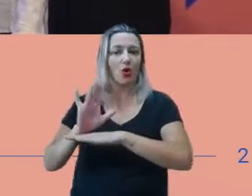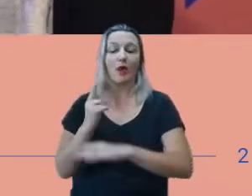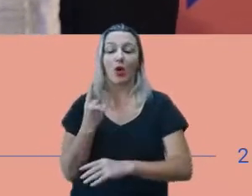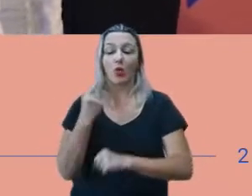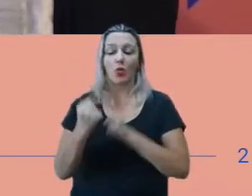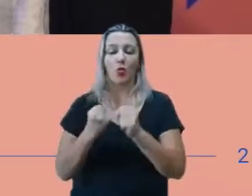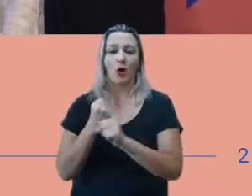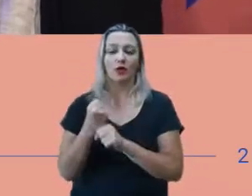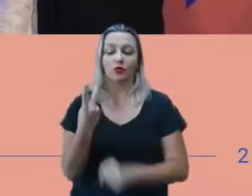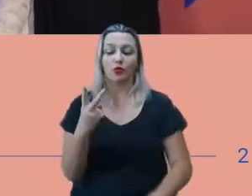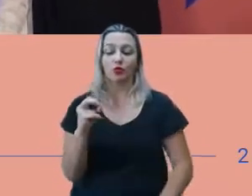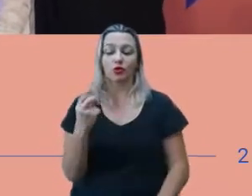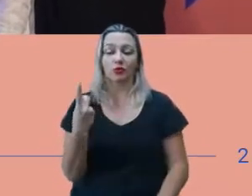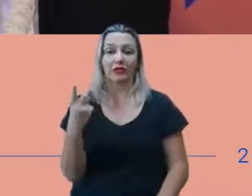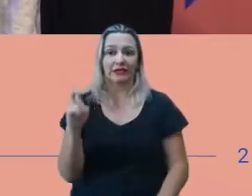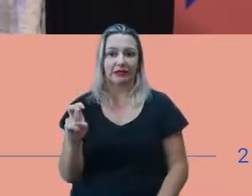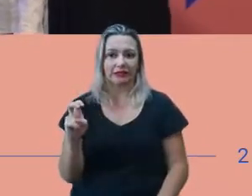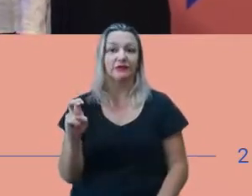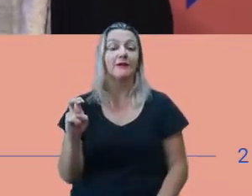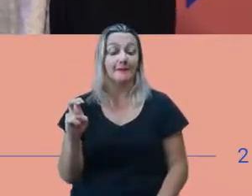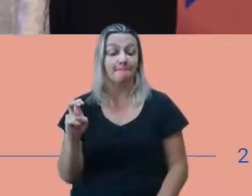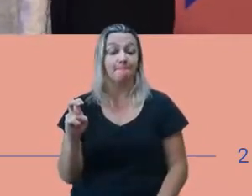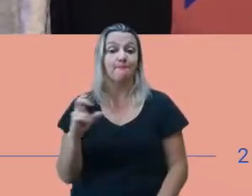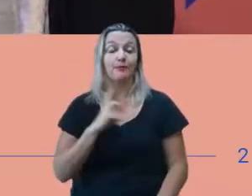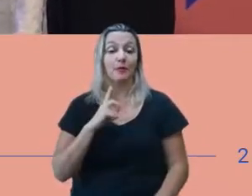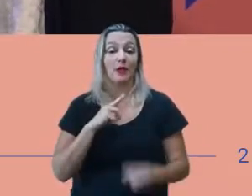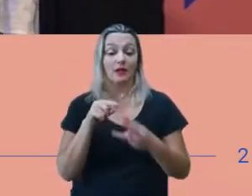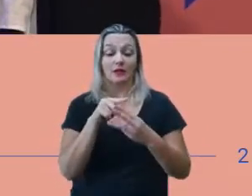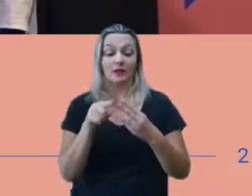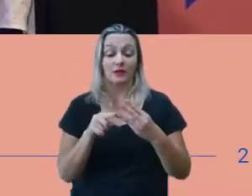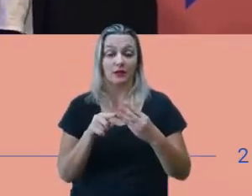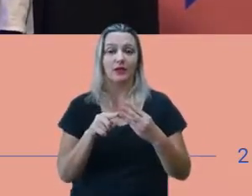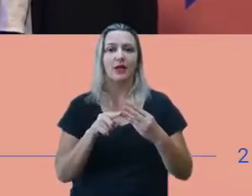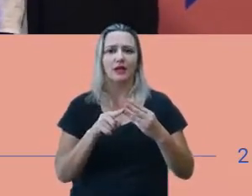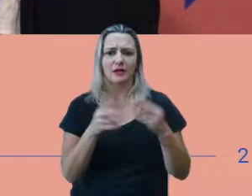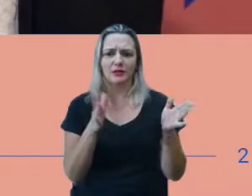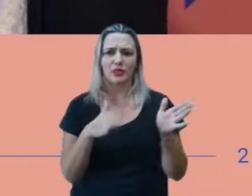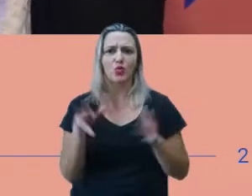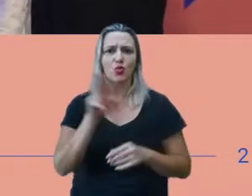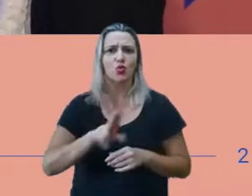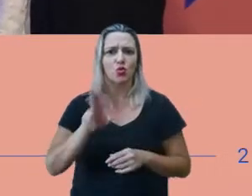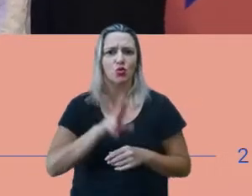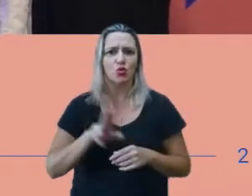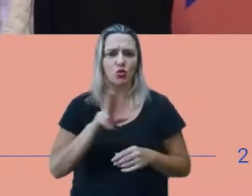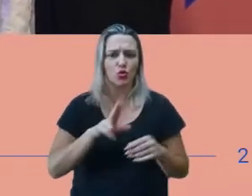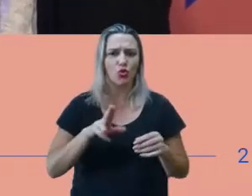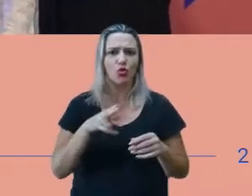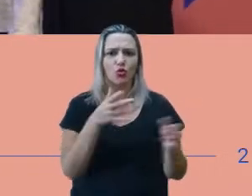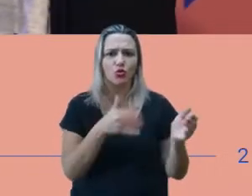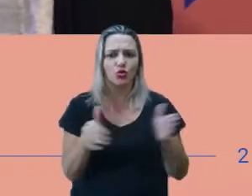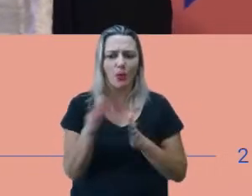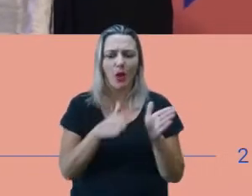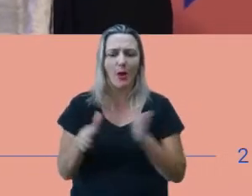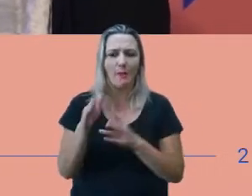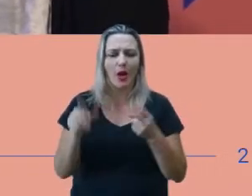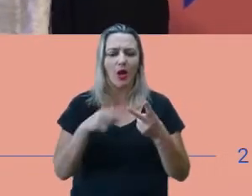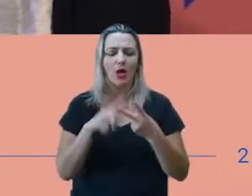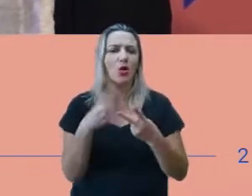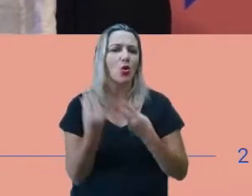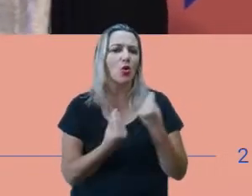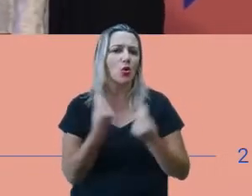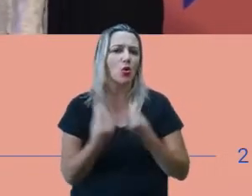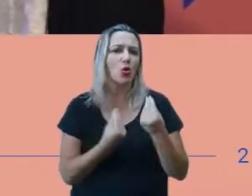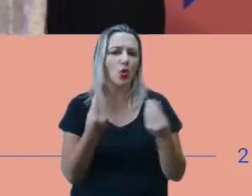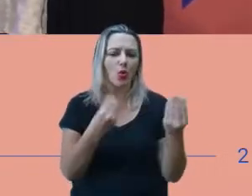traz... Chaves vamos olhar para produção e consumo como que nós estamos fazendo os nossos produtos vamos olhar para a